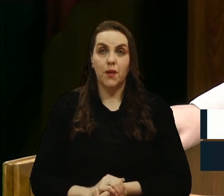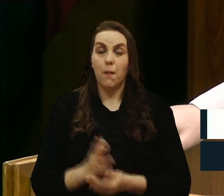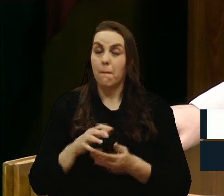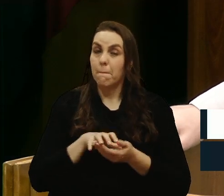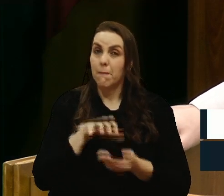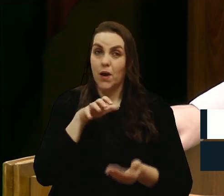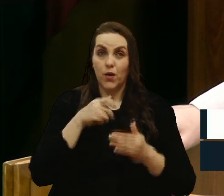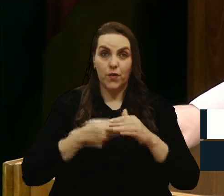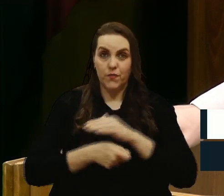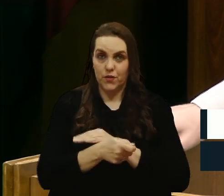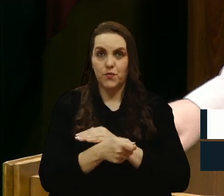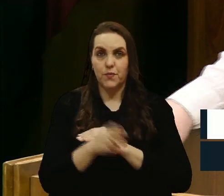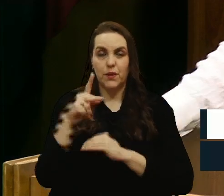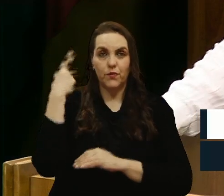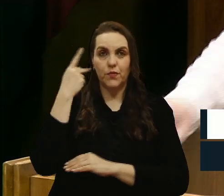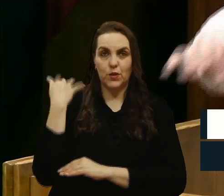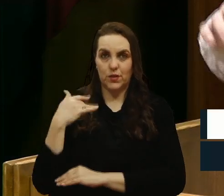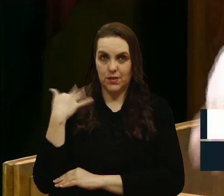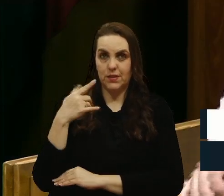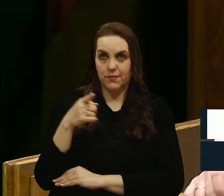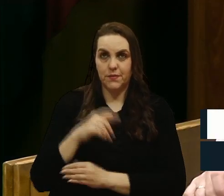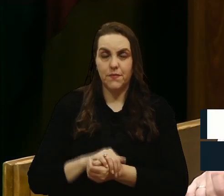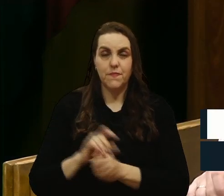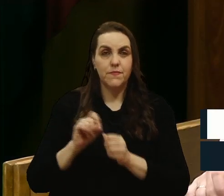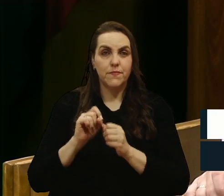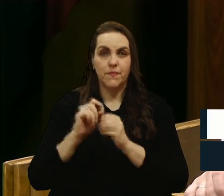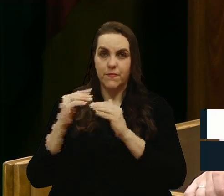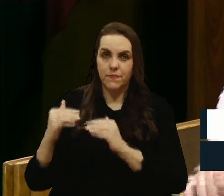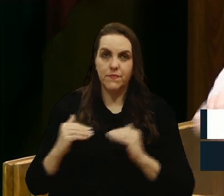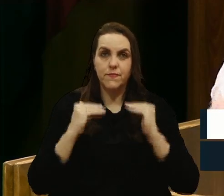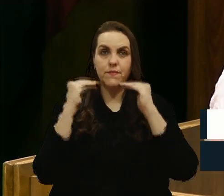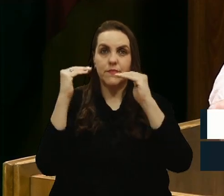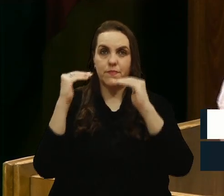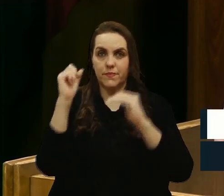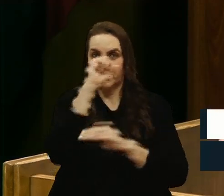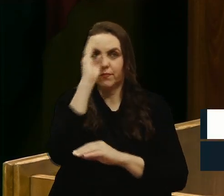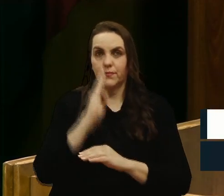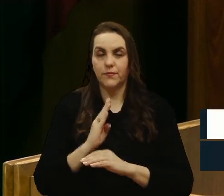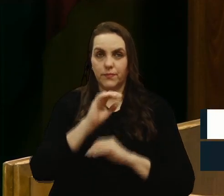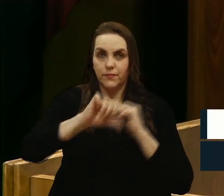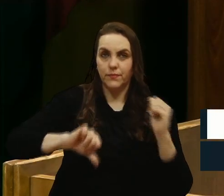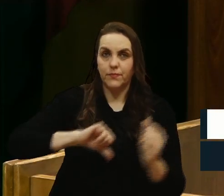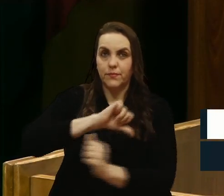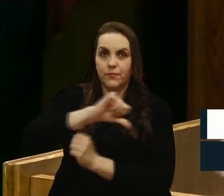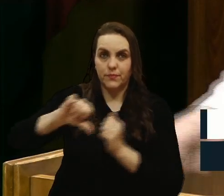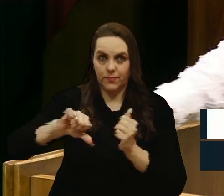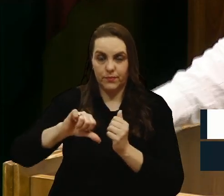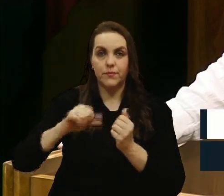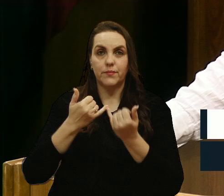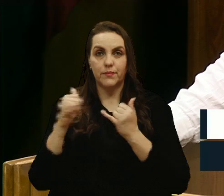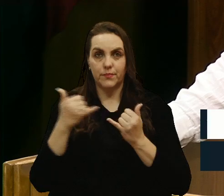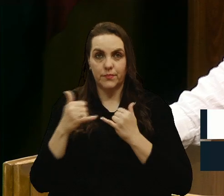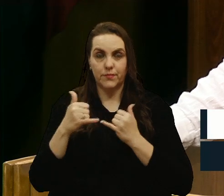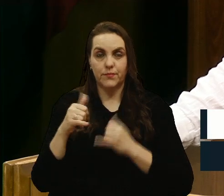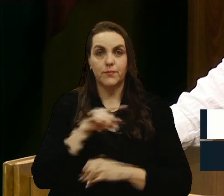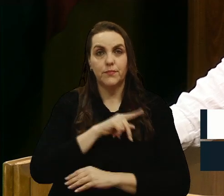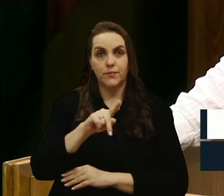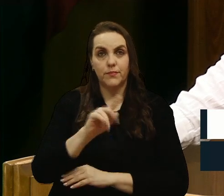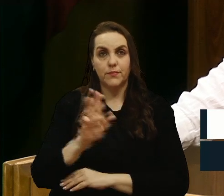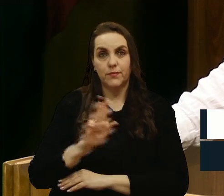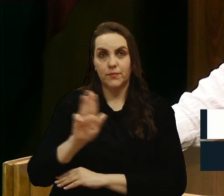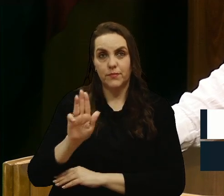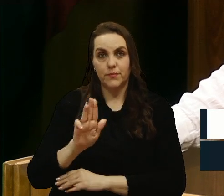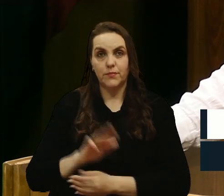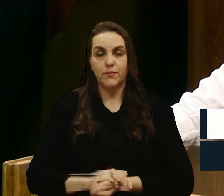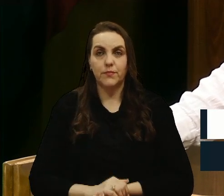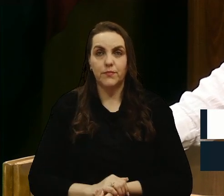investimento, vereador Andressa, feito em soberania nacional, em transição energética, foi feita pelo presidente Lula,